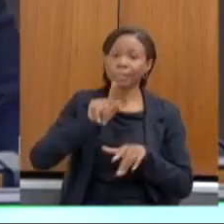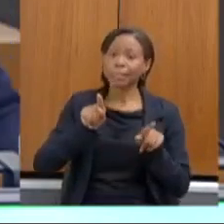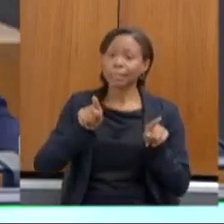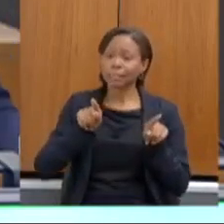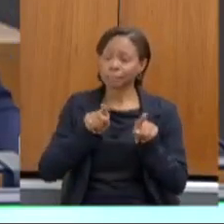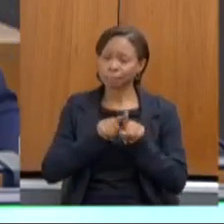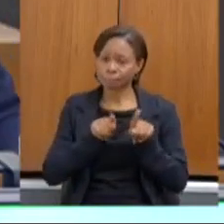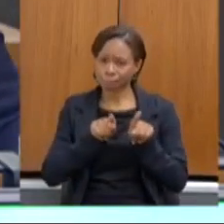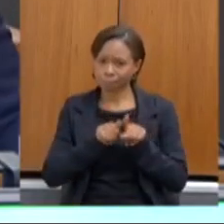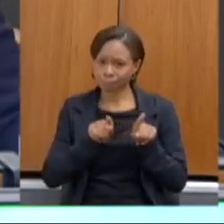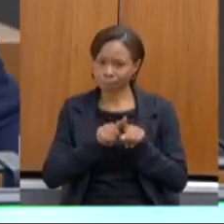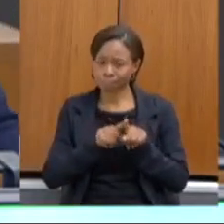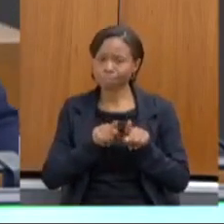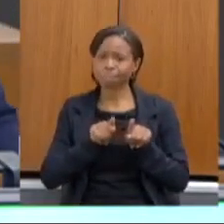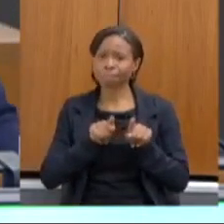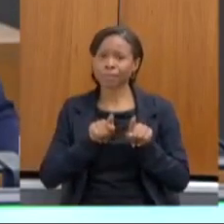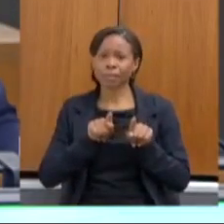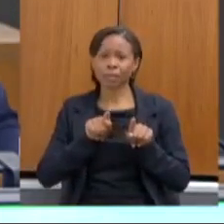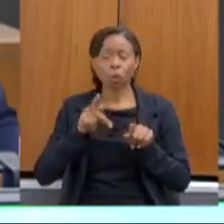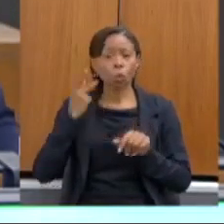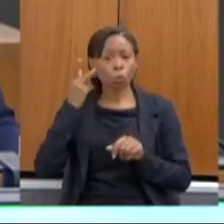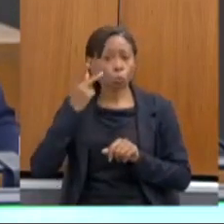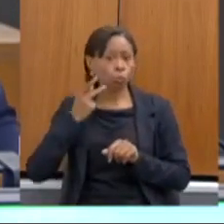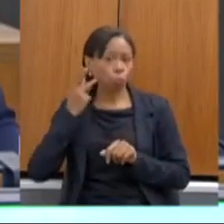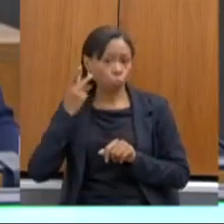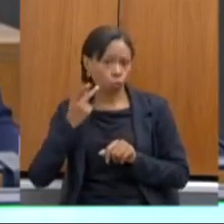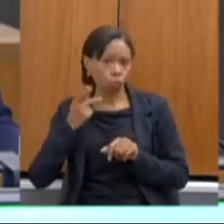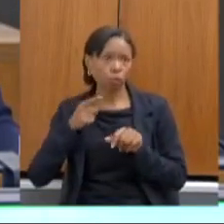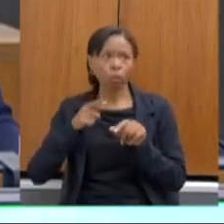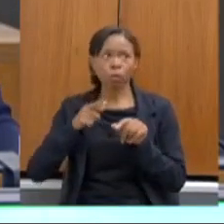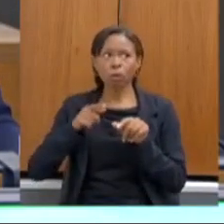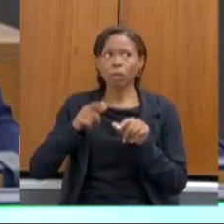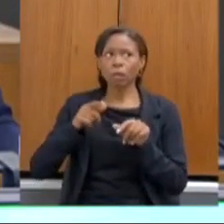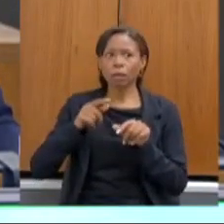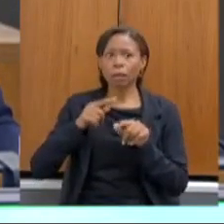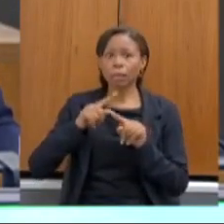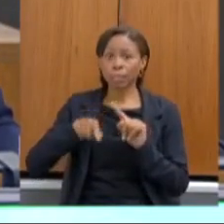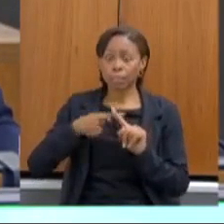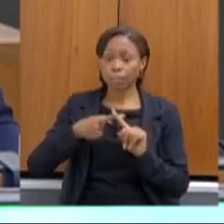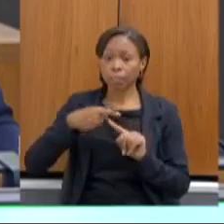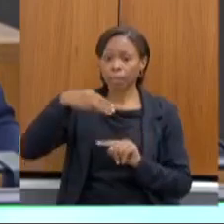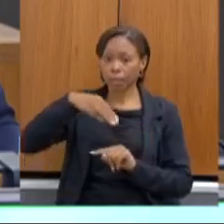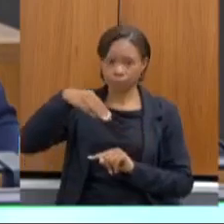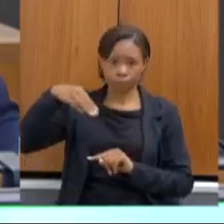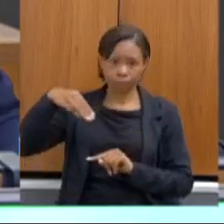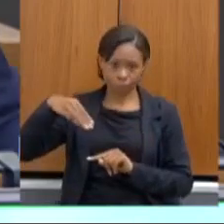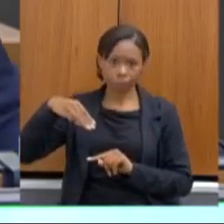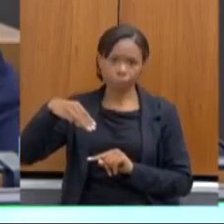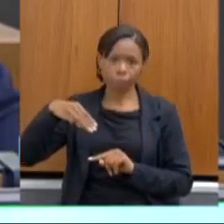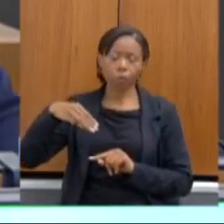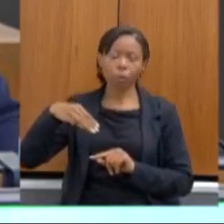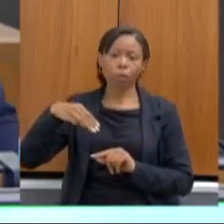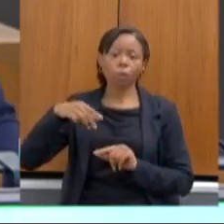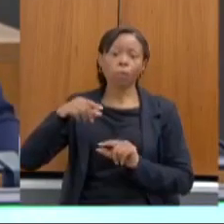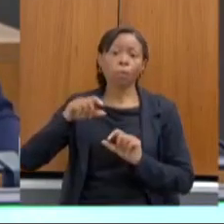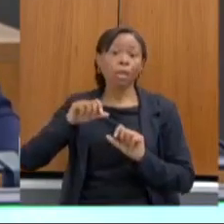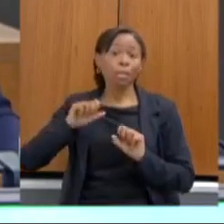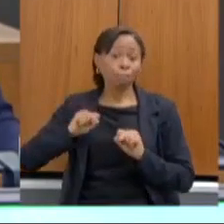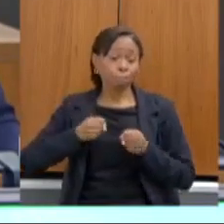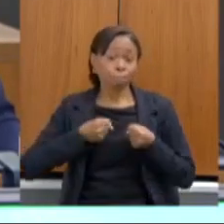tanto por parlamentares quanto pela MM na pessoa do seu presidente Gilvan foi a